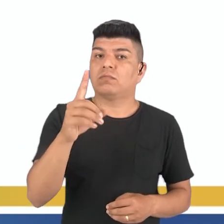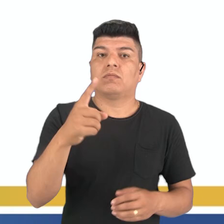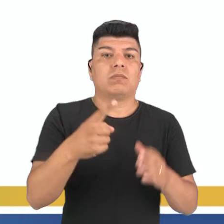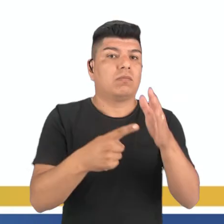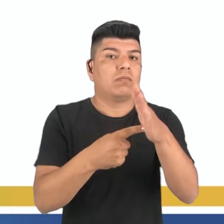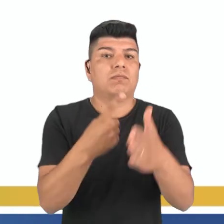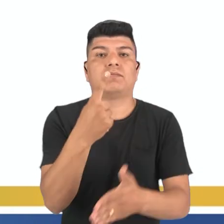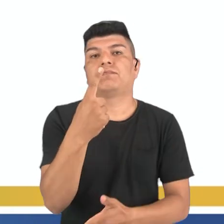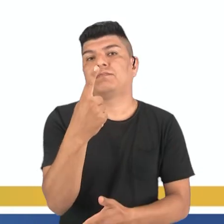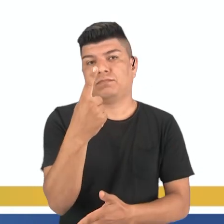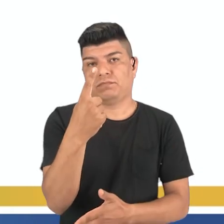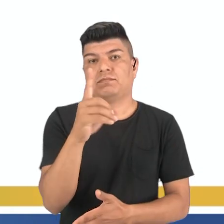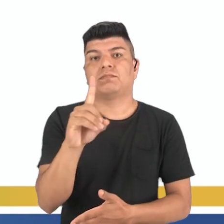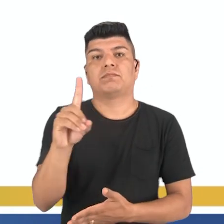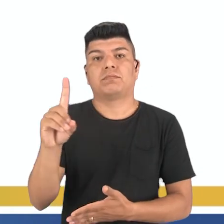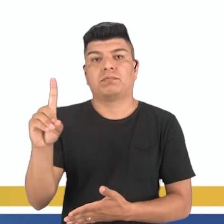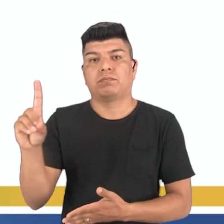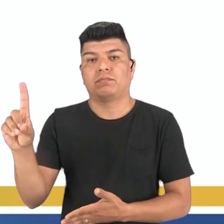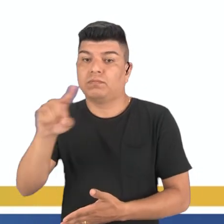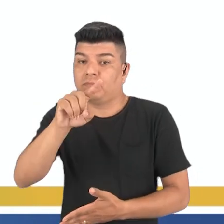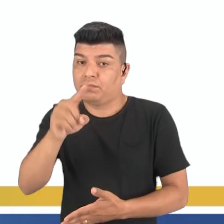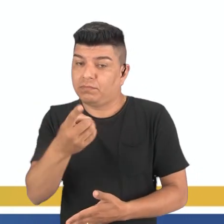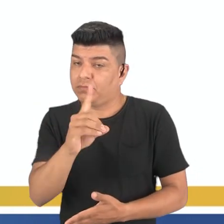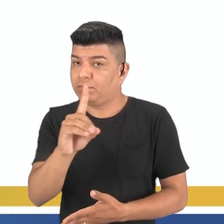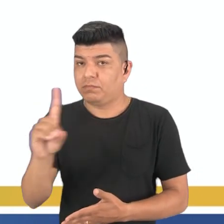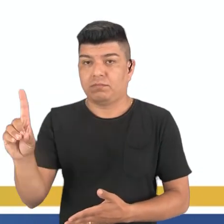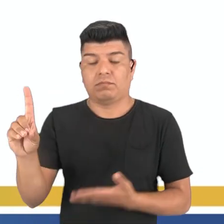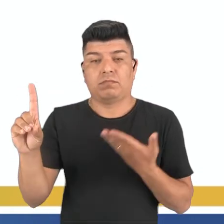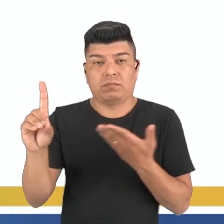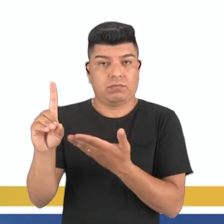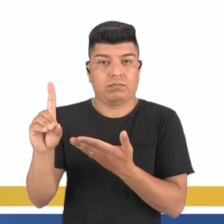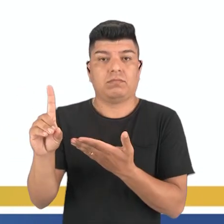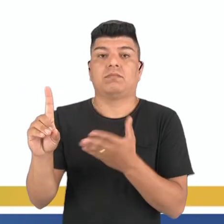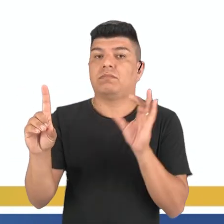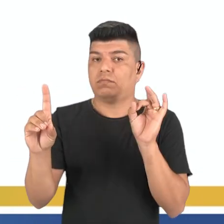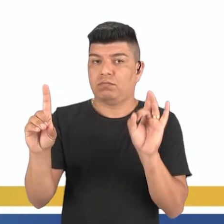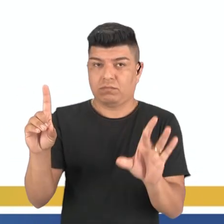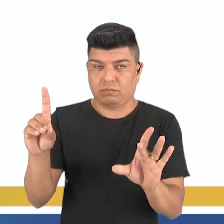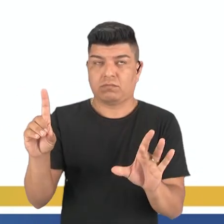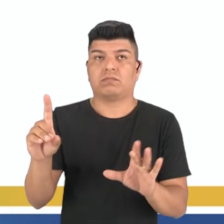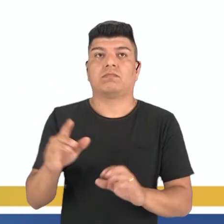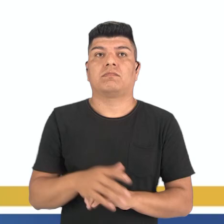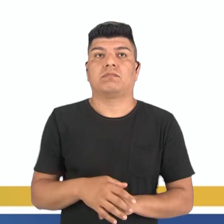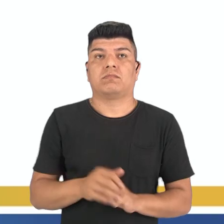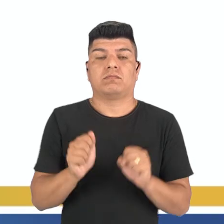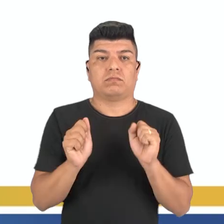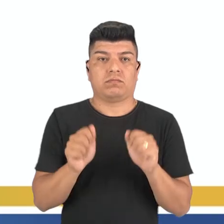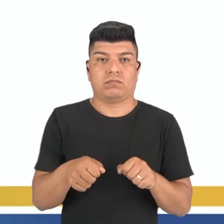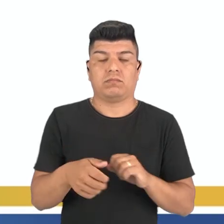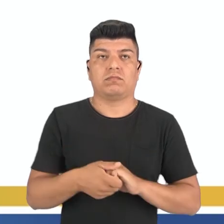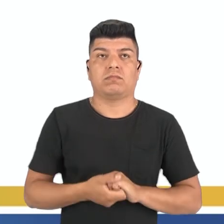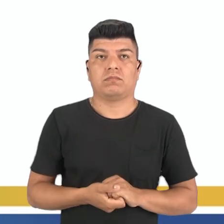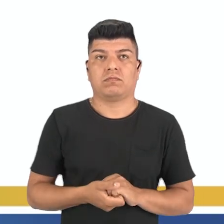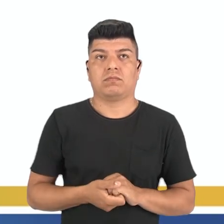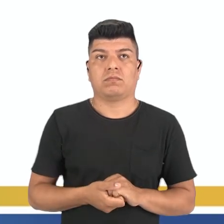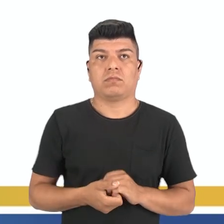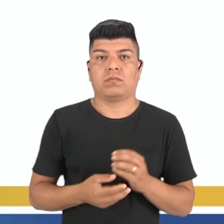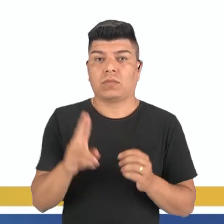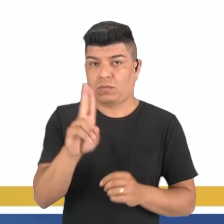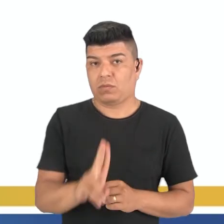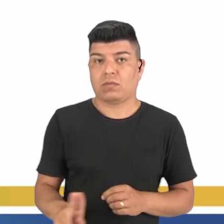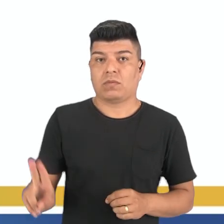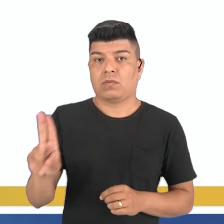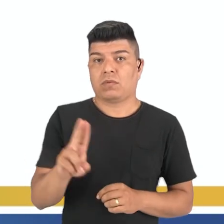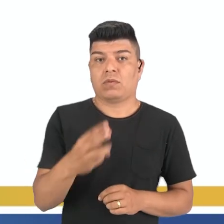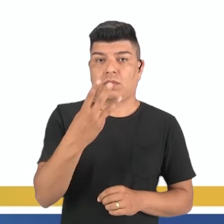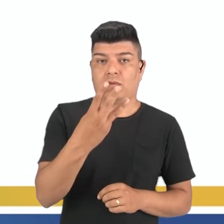uma casa para a direita, ou seja, ela vai andar um número para a direita, certo? Então, a gente pode fazer do método usual,